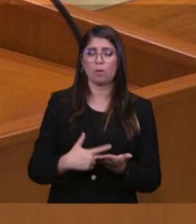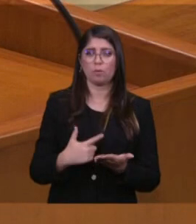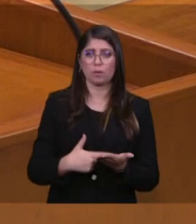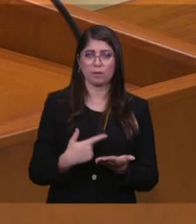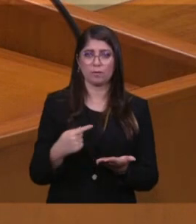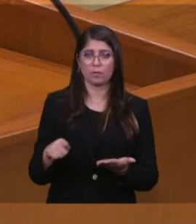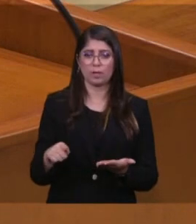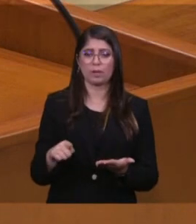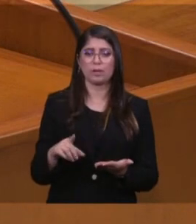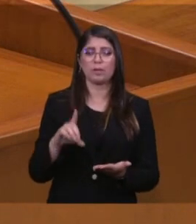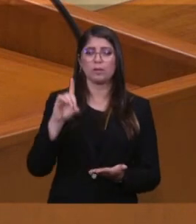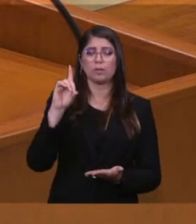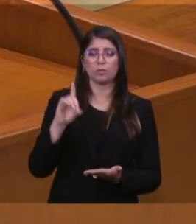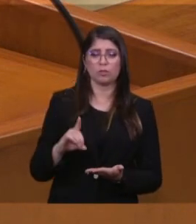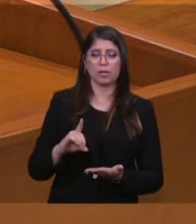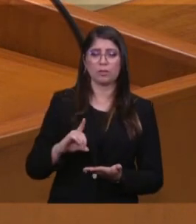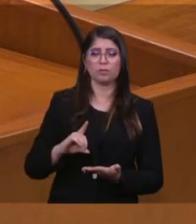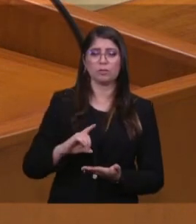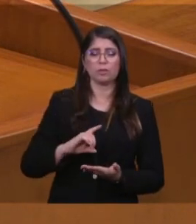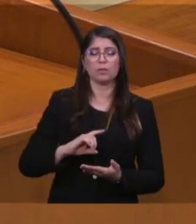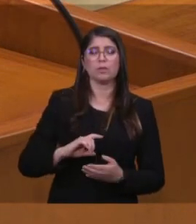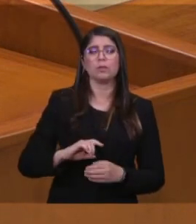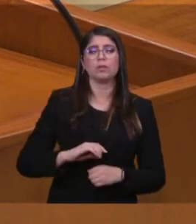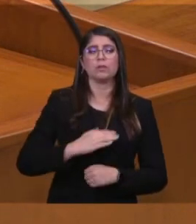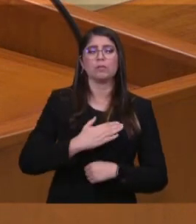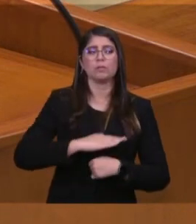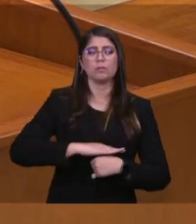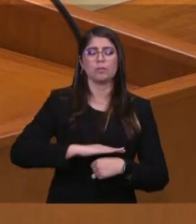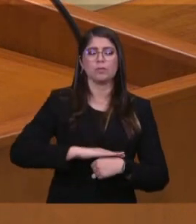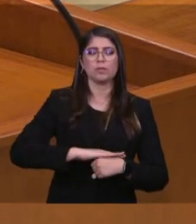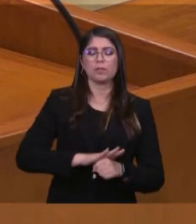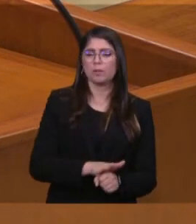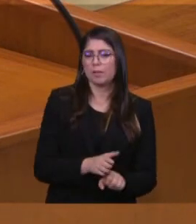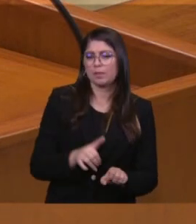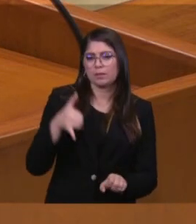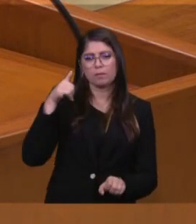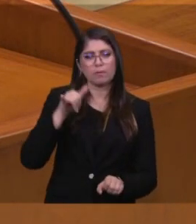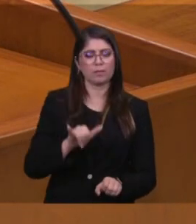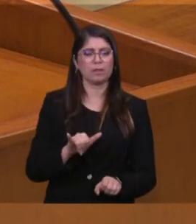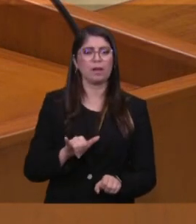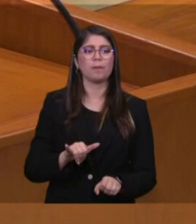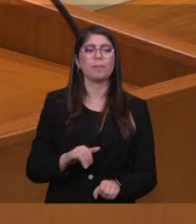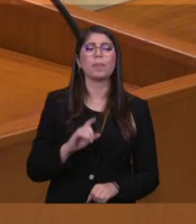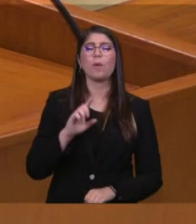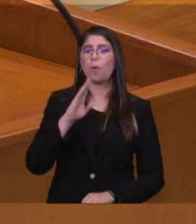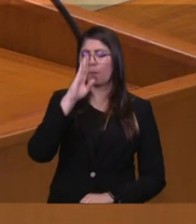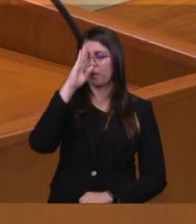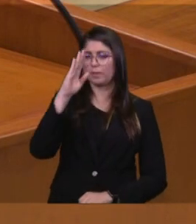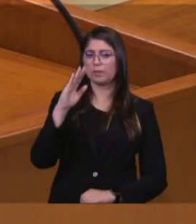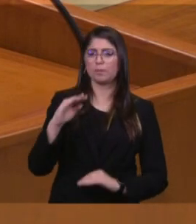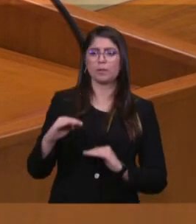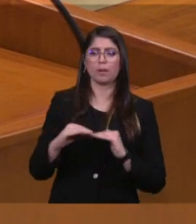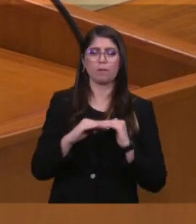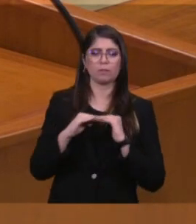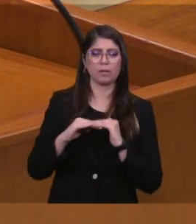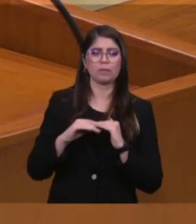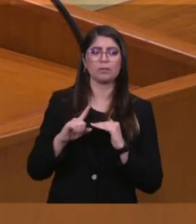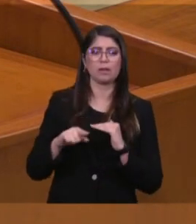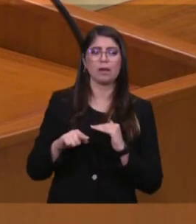né, Tratado de Direito Antidiscriminatório, o princípio da igualdade deve ser tomado como um princípio, como um